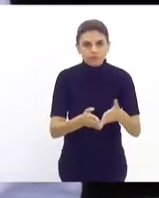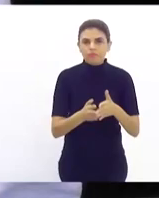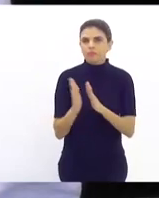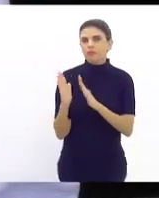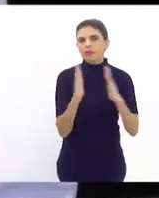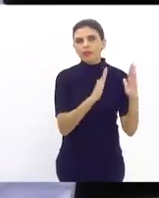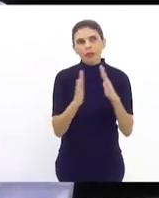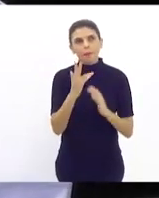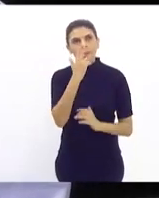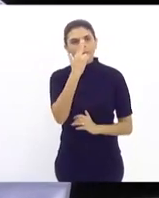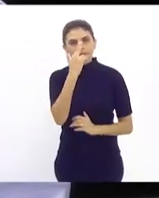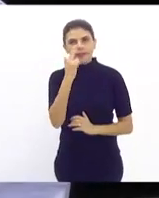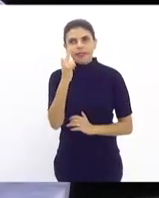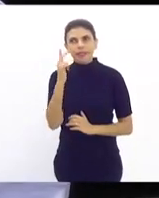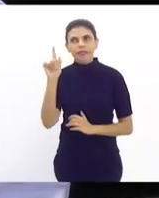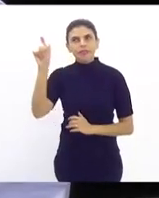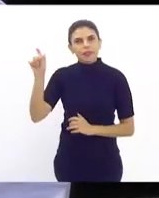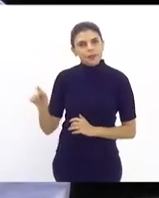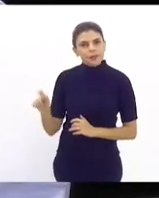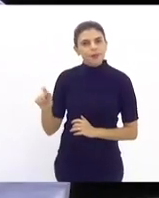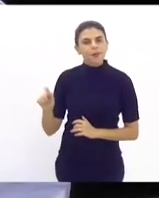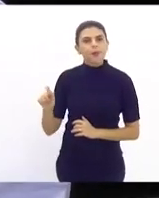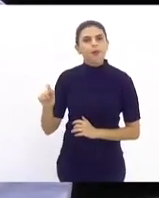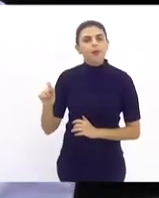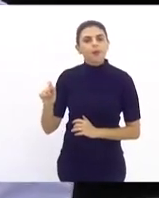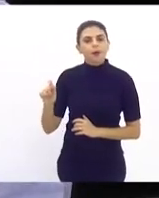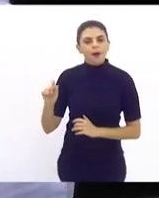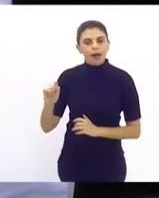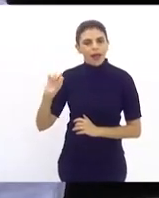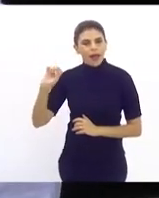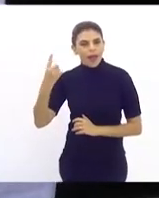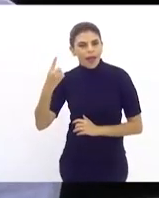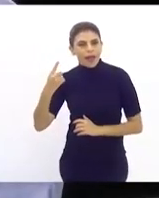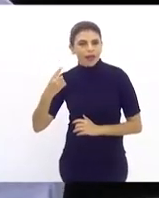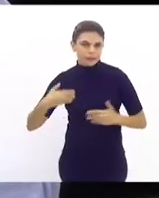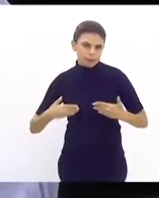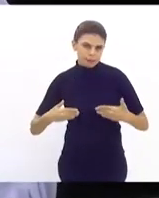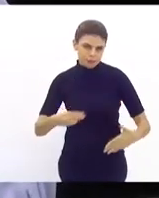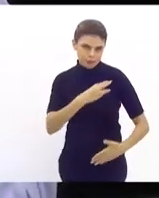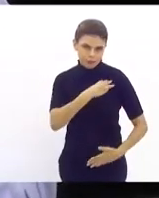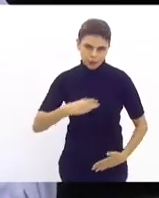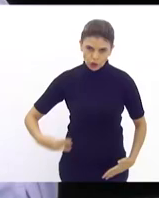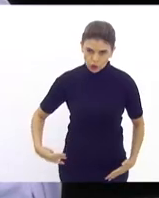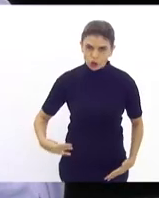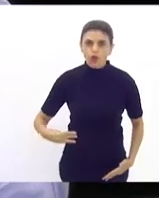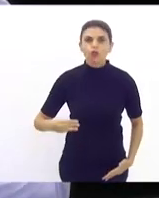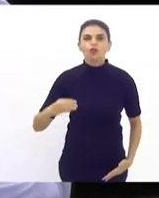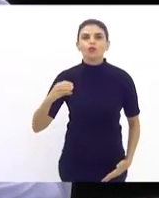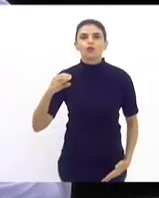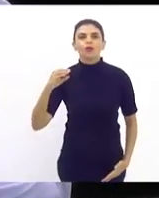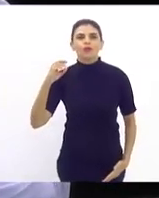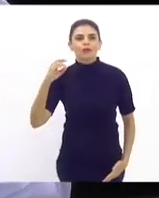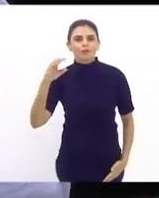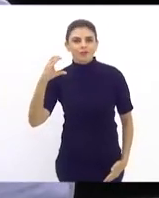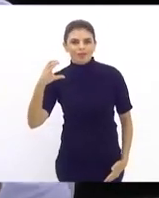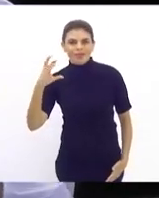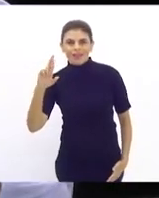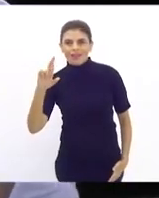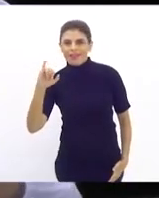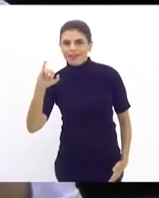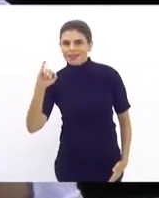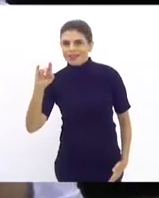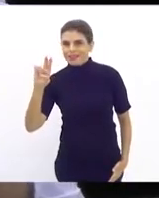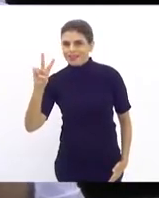o Crivella era ministro da pesca, teve lá também, em suma. É um assunto de alta relevância e